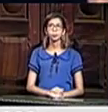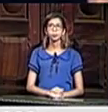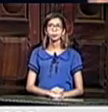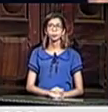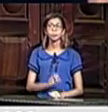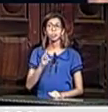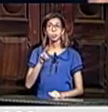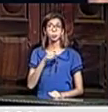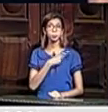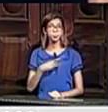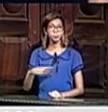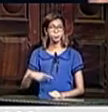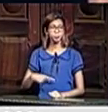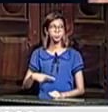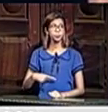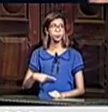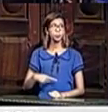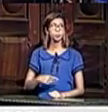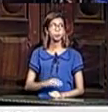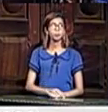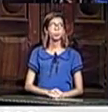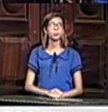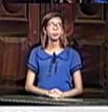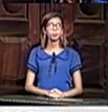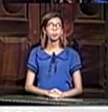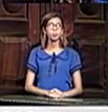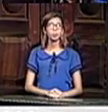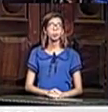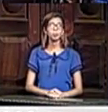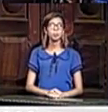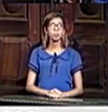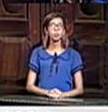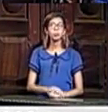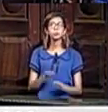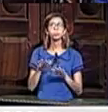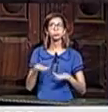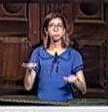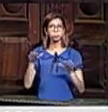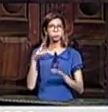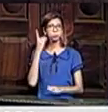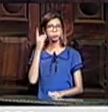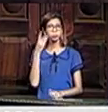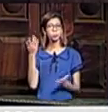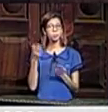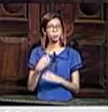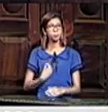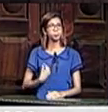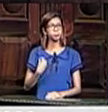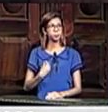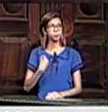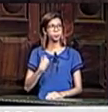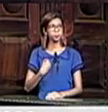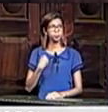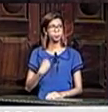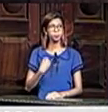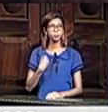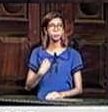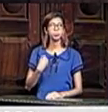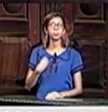Senhor presidente dos trabalhos desta sessão, nobre deputado André Siciliano, senhoras deputadas presentes, senhores deputados presentes,